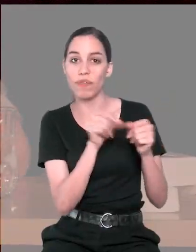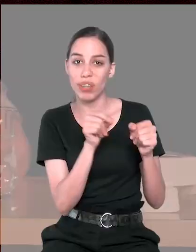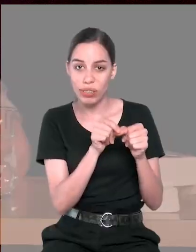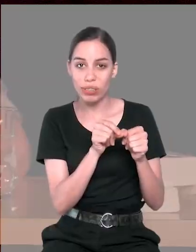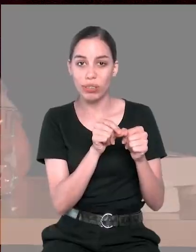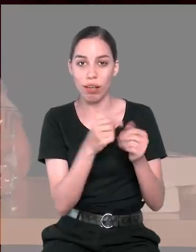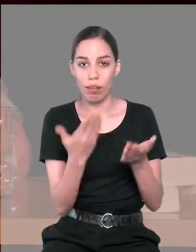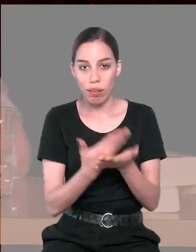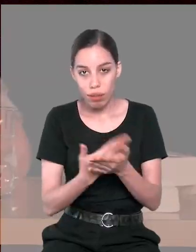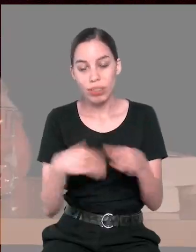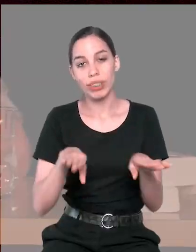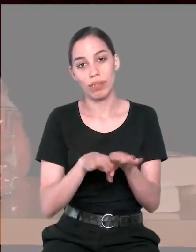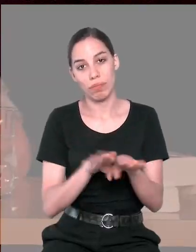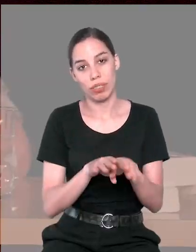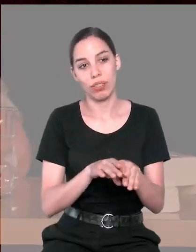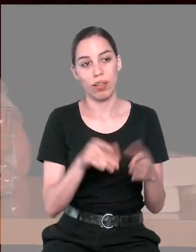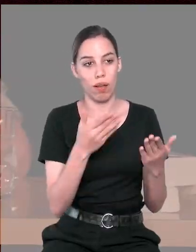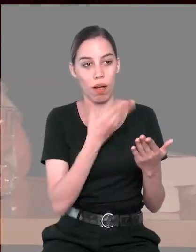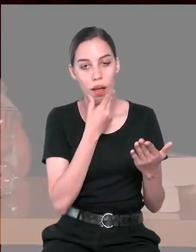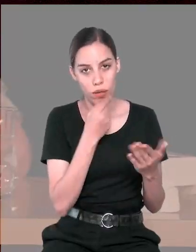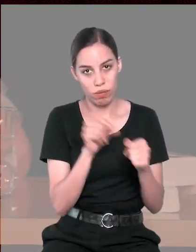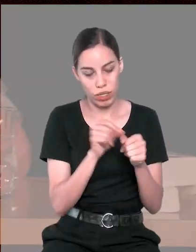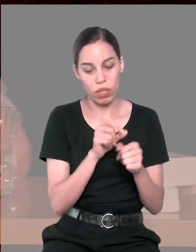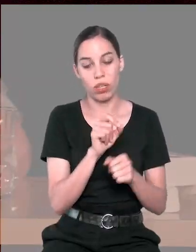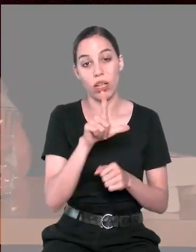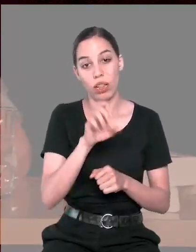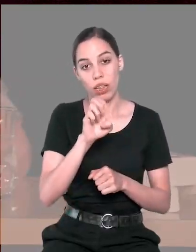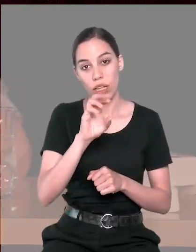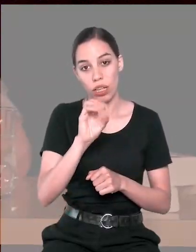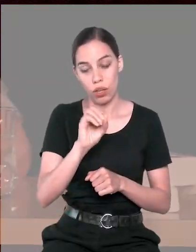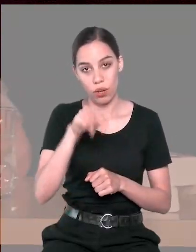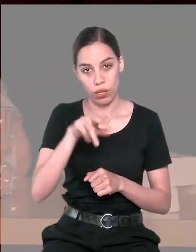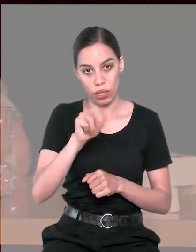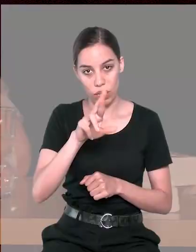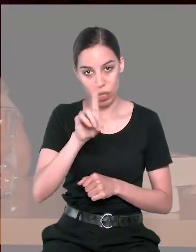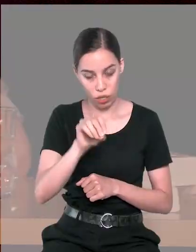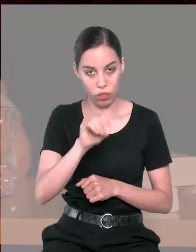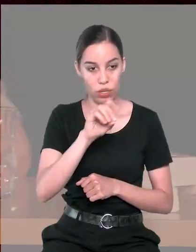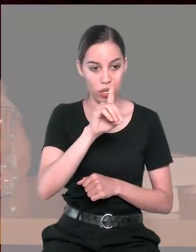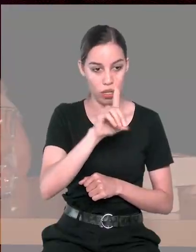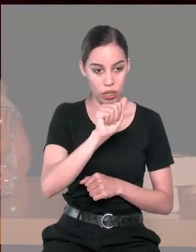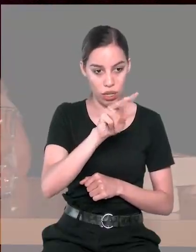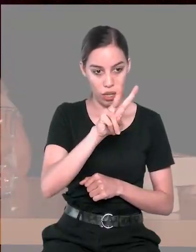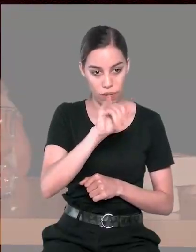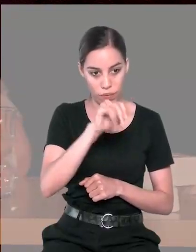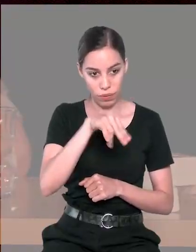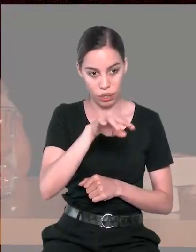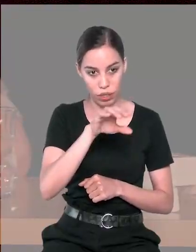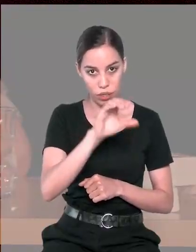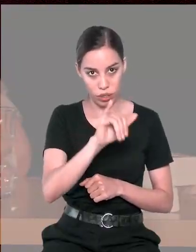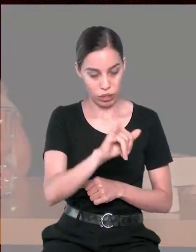fazia nos seus cadernos também, que era o Leonardo da Vinci. Então é uma coisa muito curiosa, esse menino de 20 e poucos